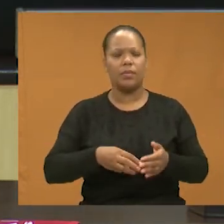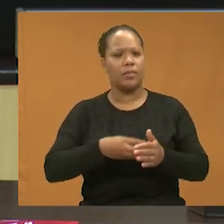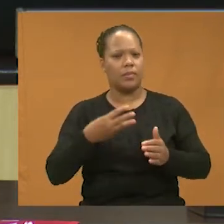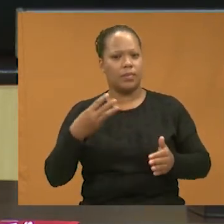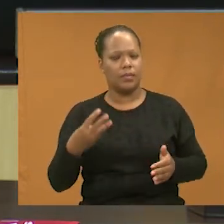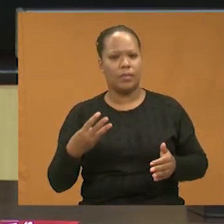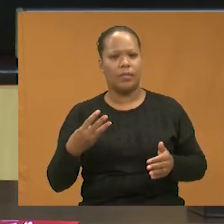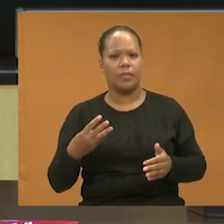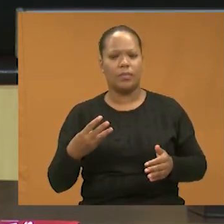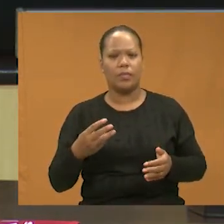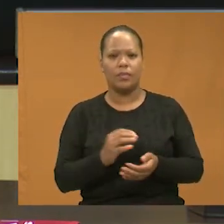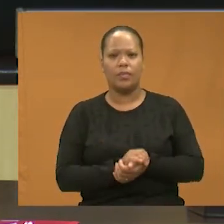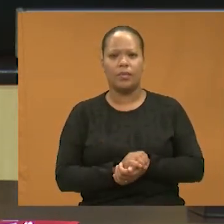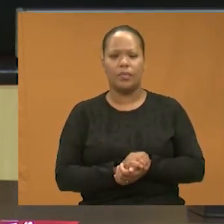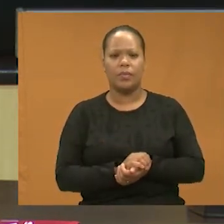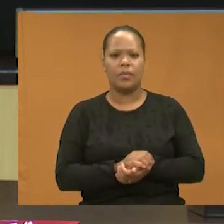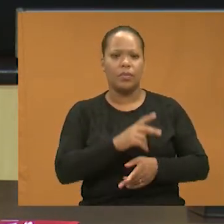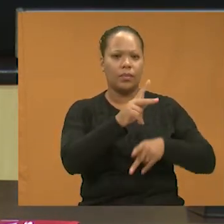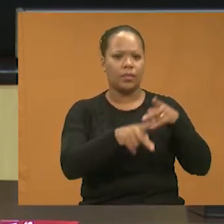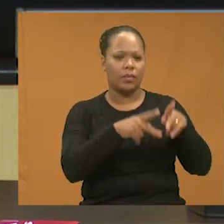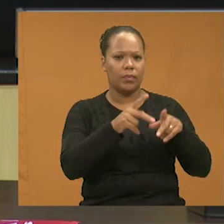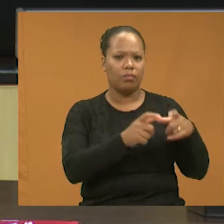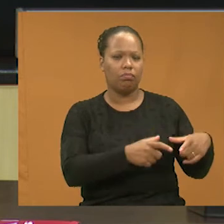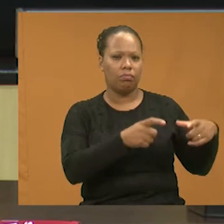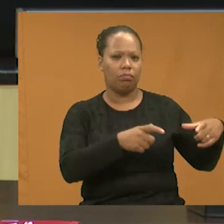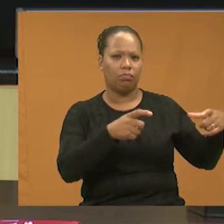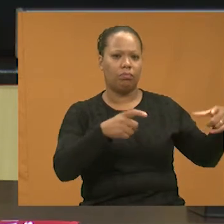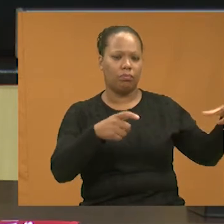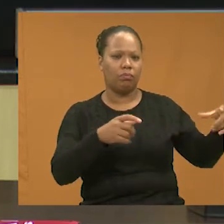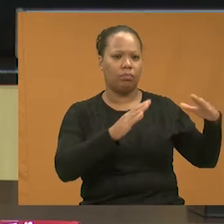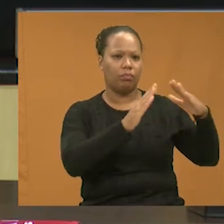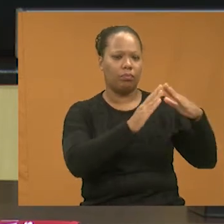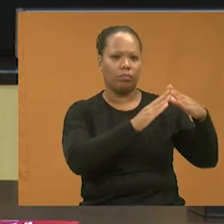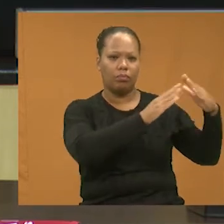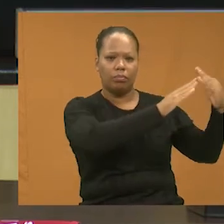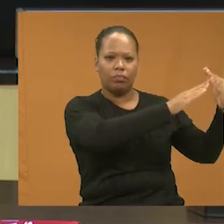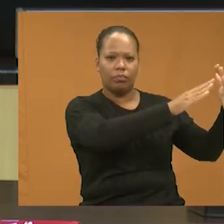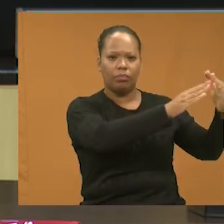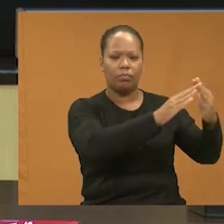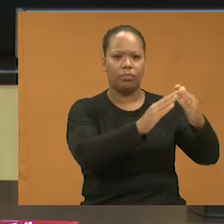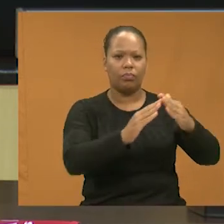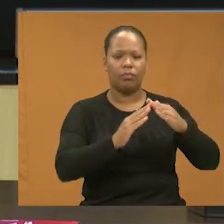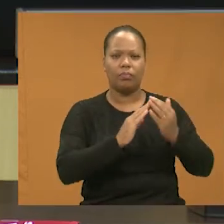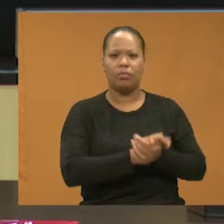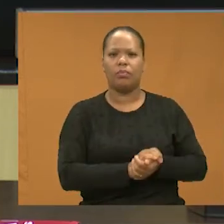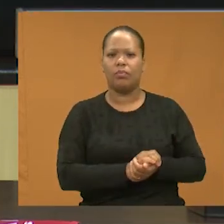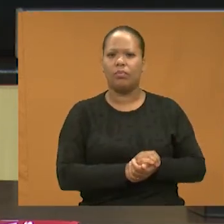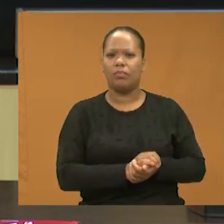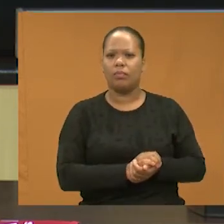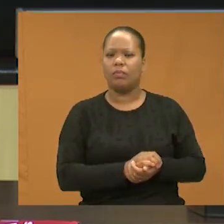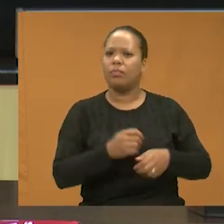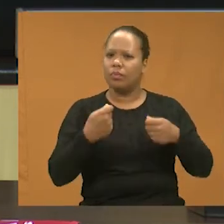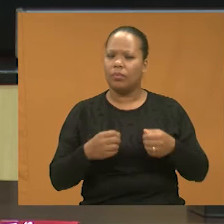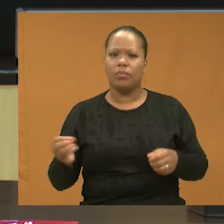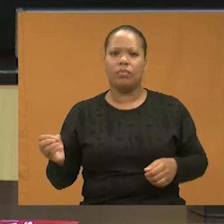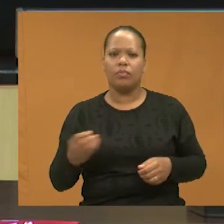Terceiro, existe um fator de crescimento pré-determinado do número de usuários de um bairro para que se justifique a implantação de uma nova